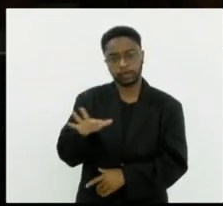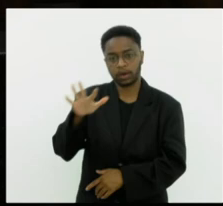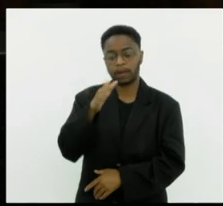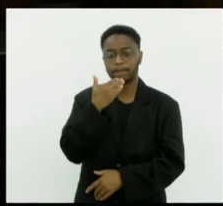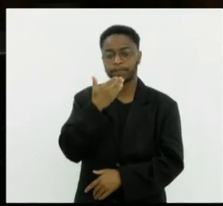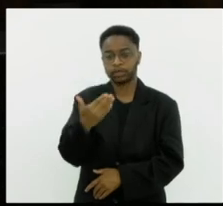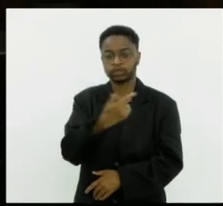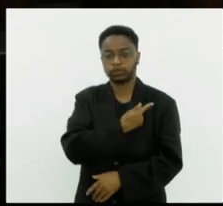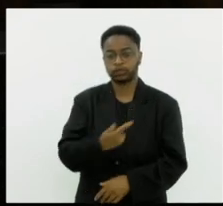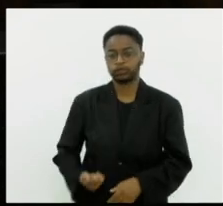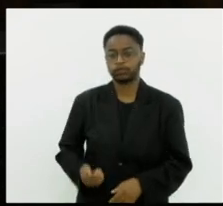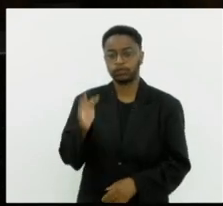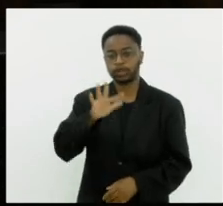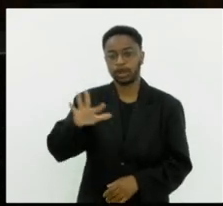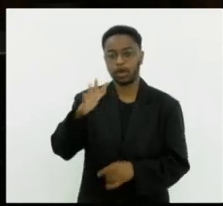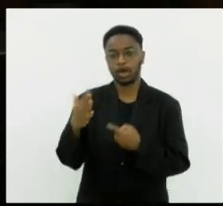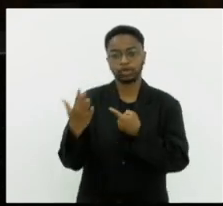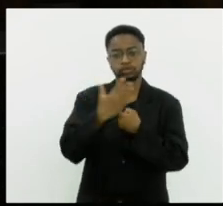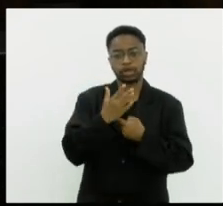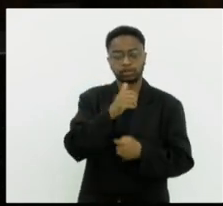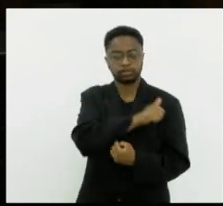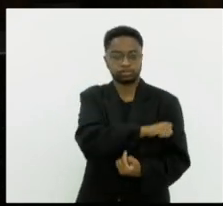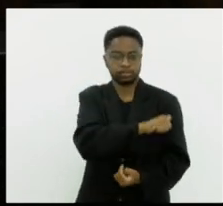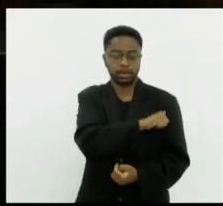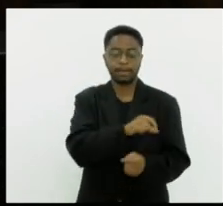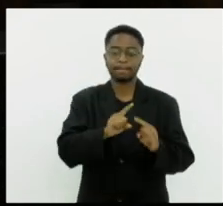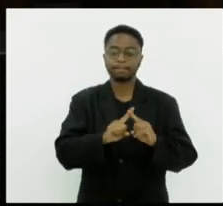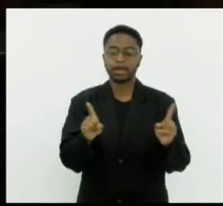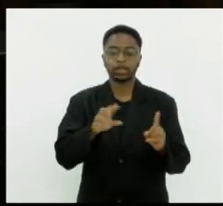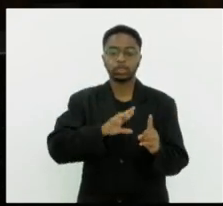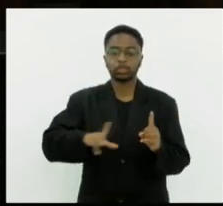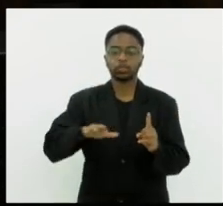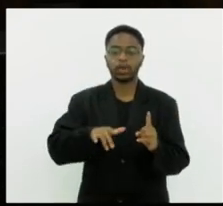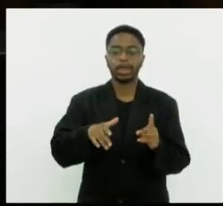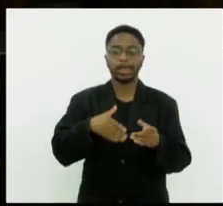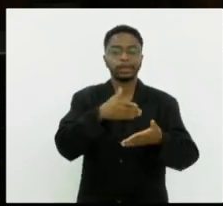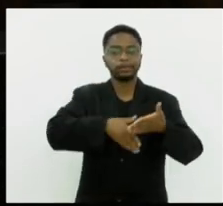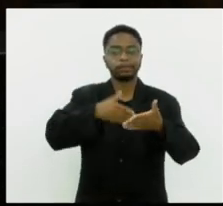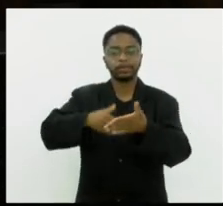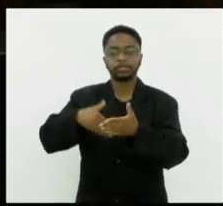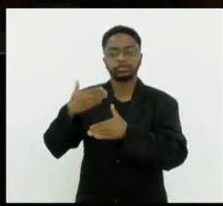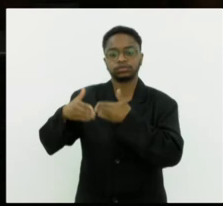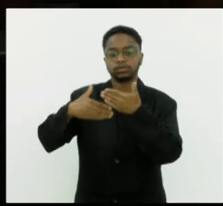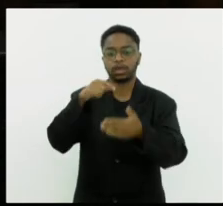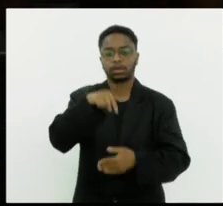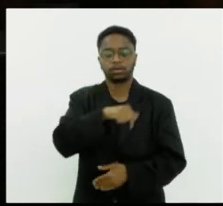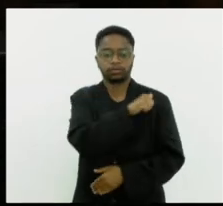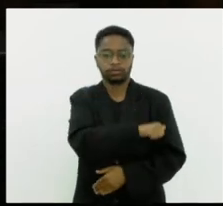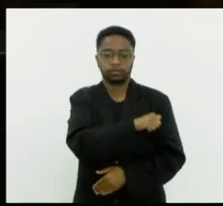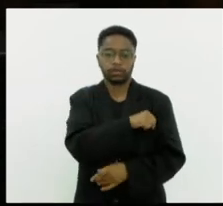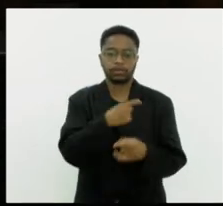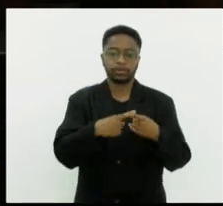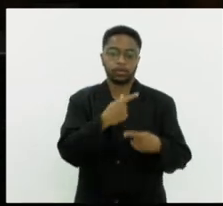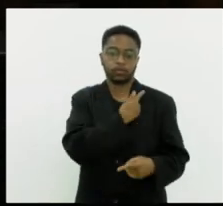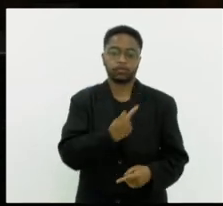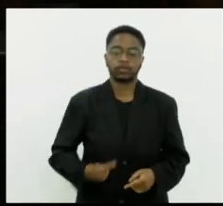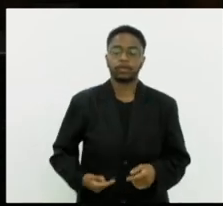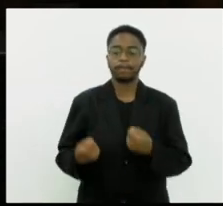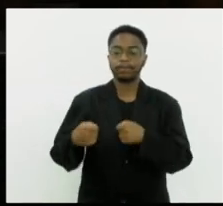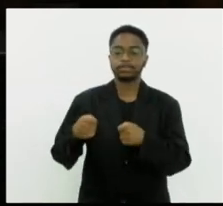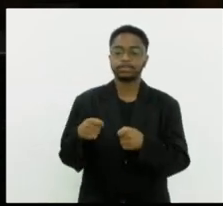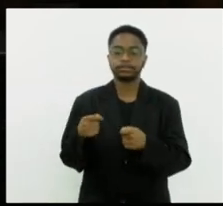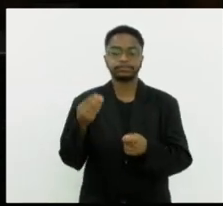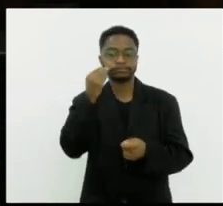governo federal para ajudar o Rio de Janeiro e não fazer o Rio de Janeiro empacar cada vez mais, para que o governador saia daqui e tenha que ficar de pires na